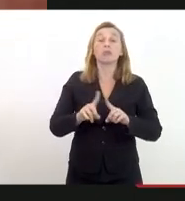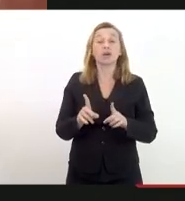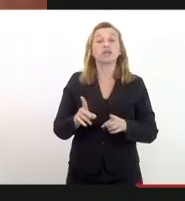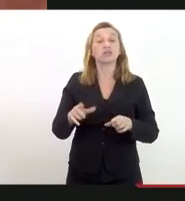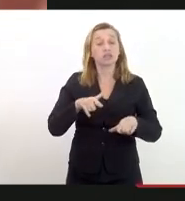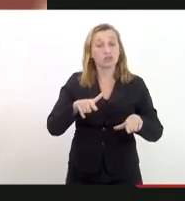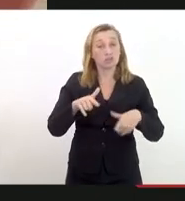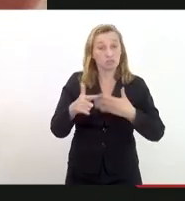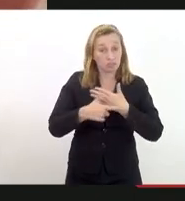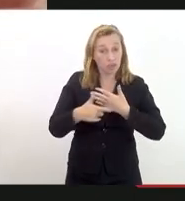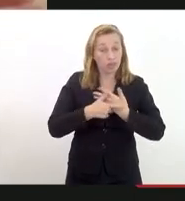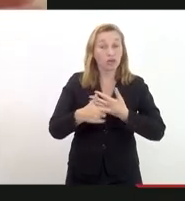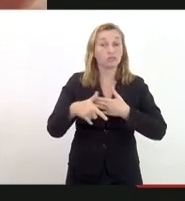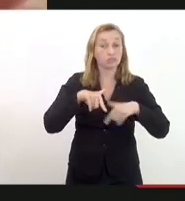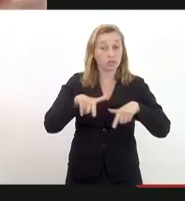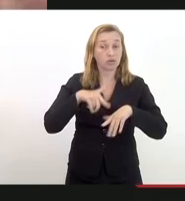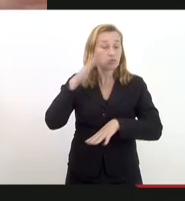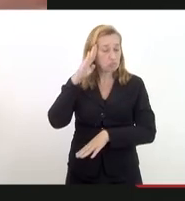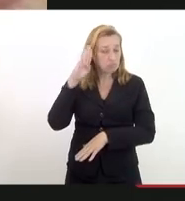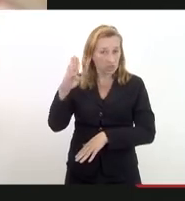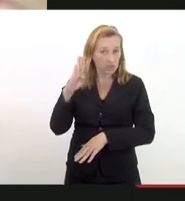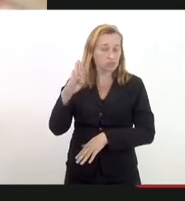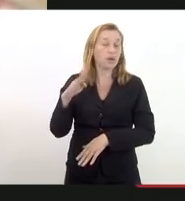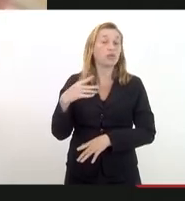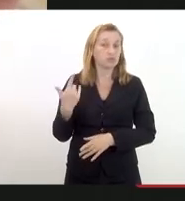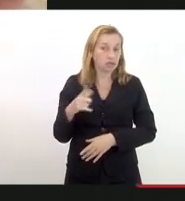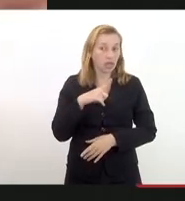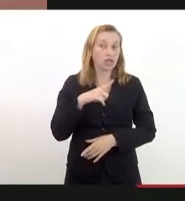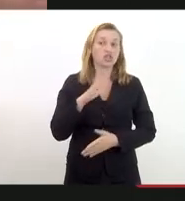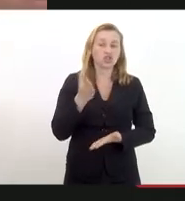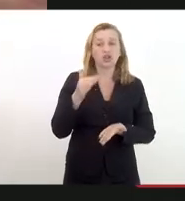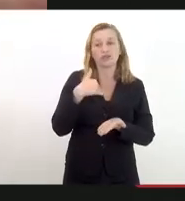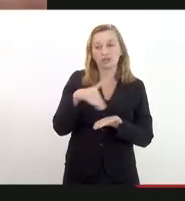Eu já falei com o Mário Sérgio, que é o subsecretário,